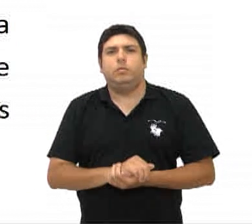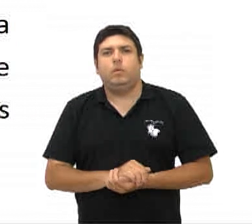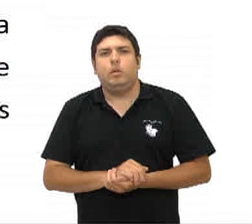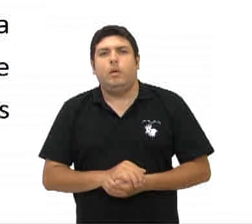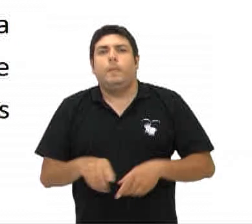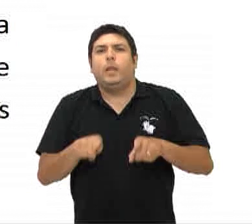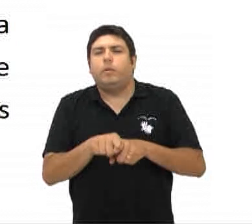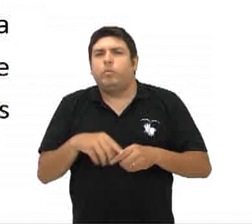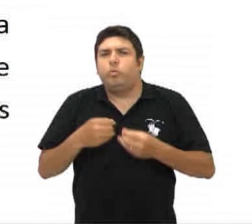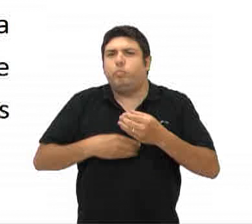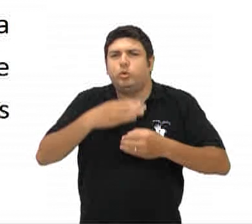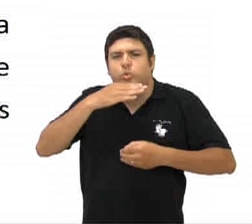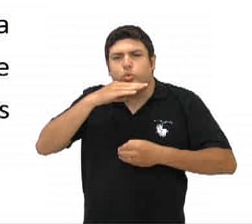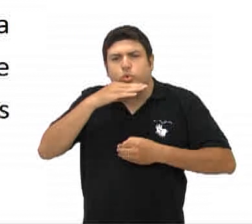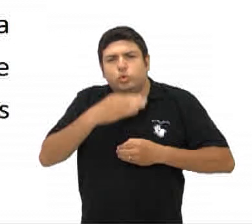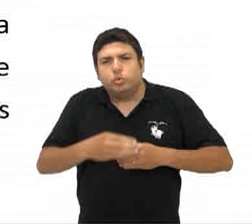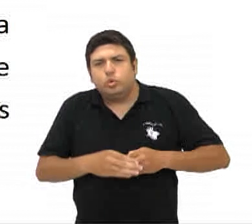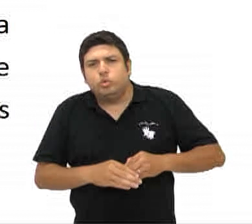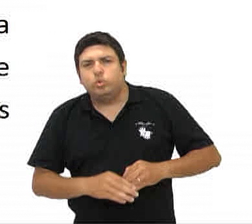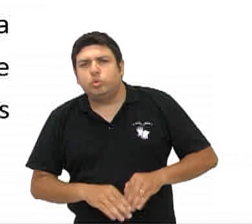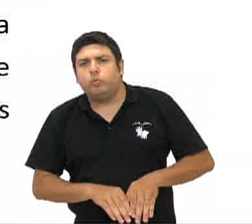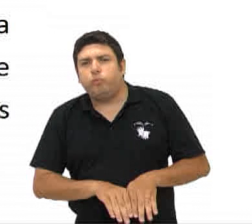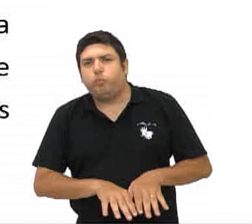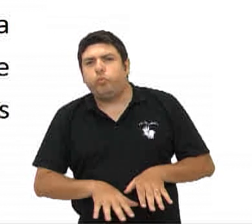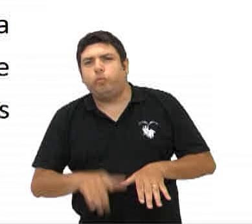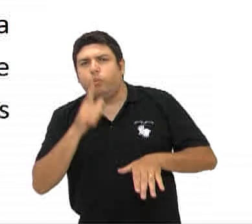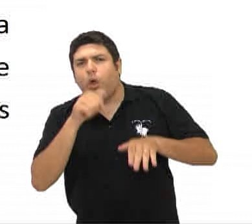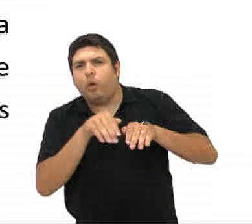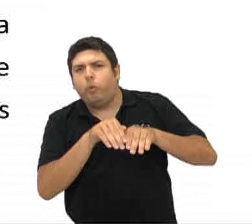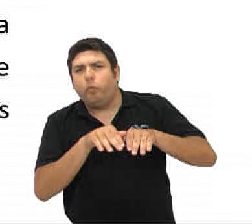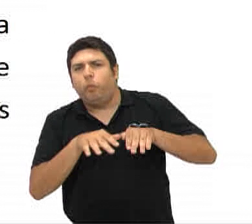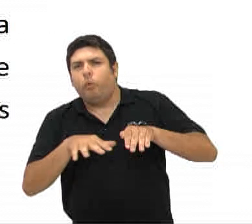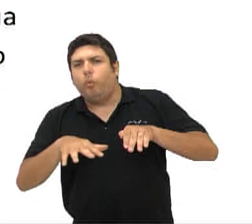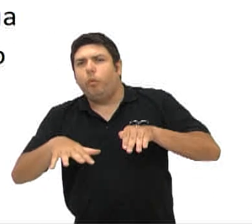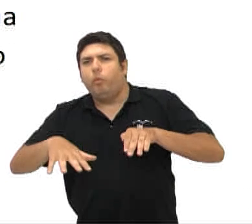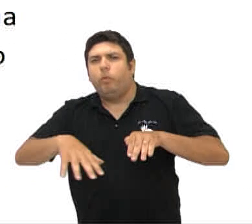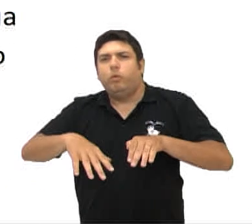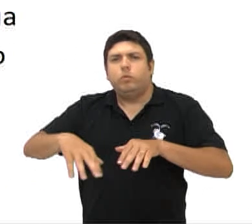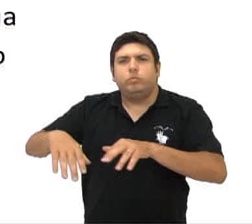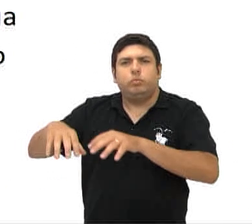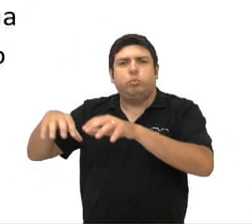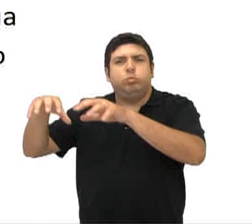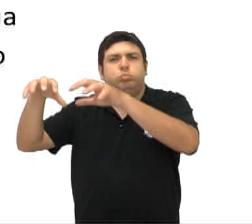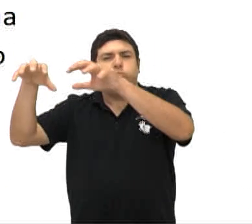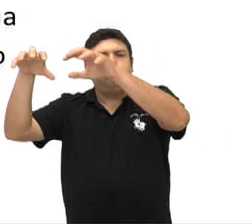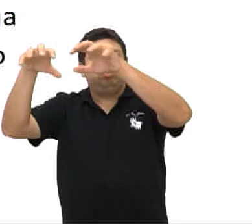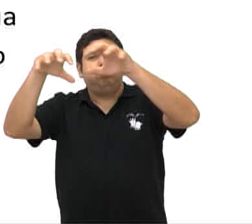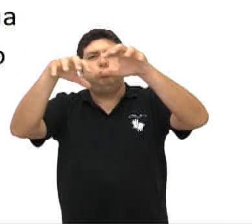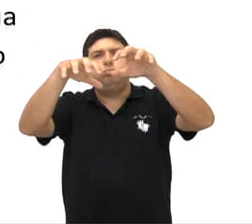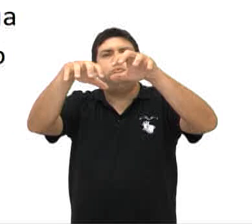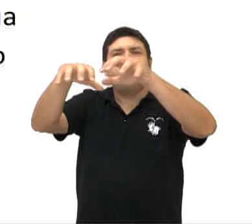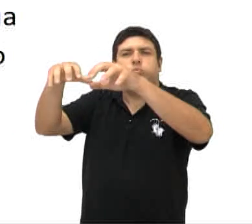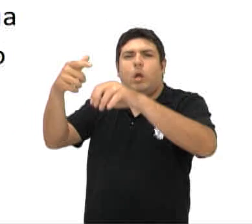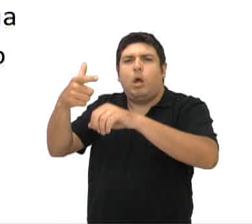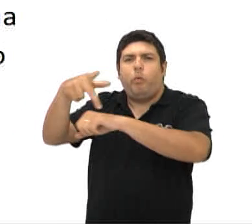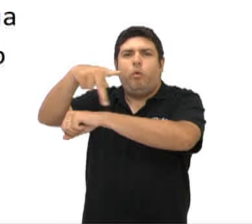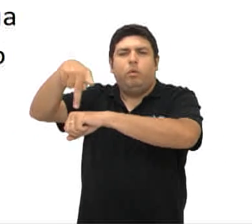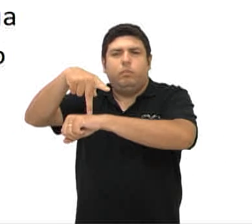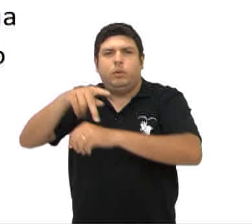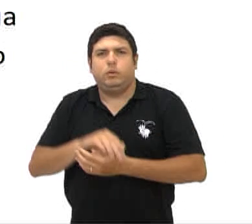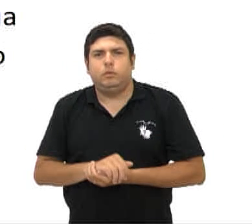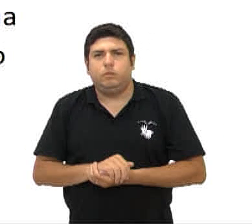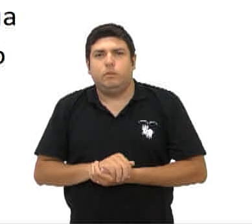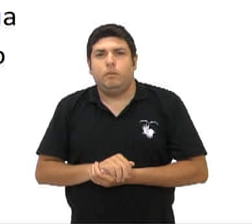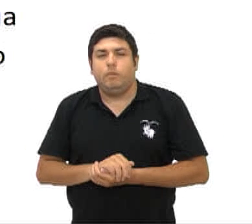pelo desemboque do mar e vire uma chuva em outro canto do planeta, de carona com as correntes marítimas. Um xixi feito na rodoviária